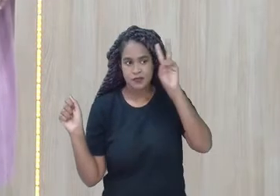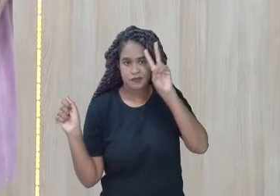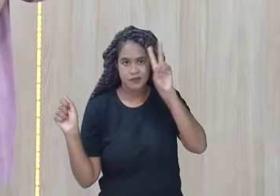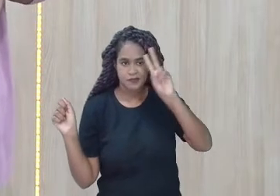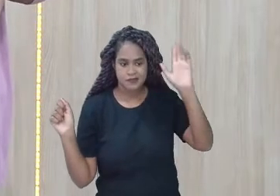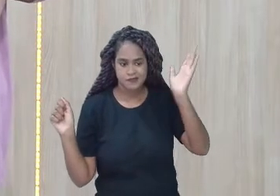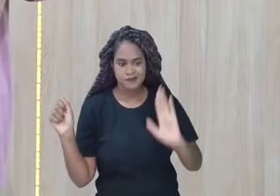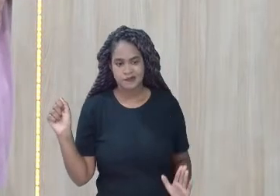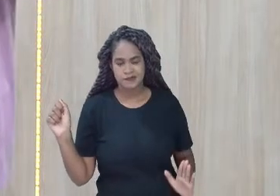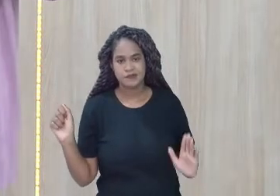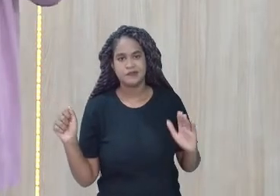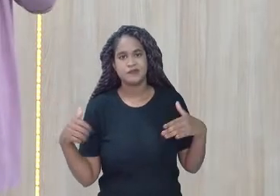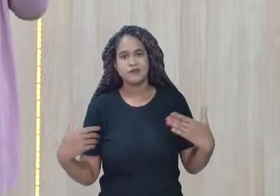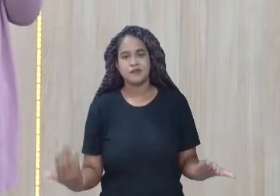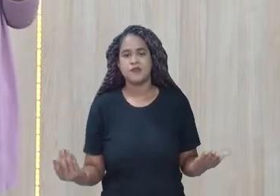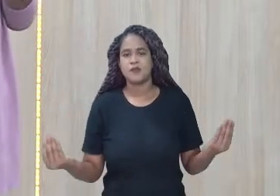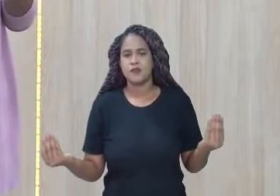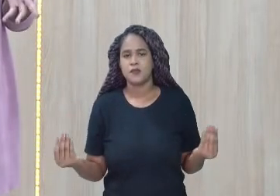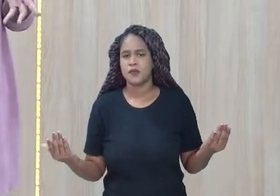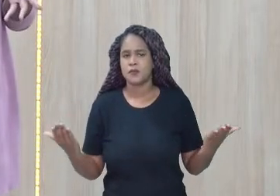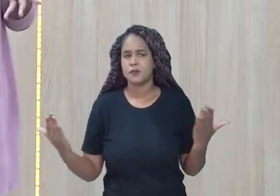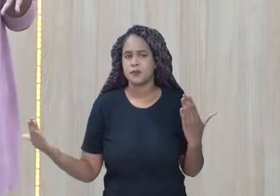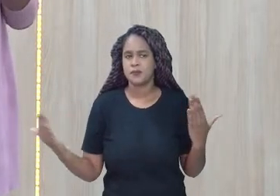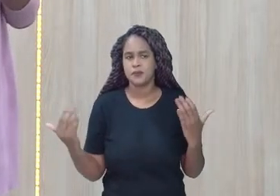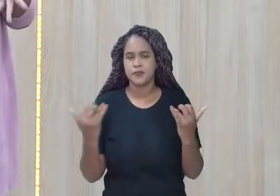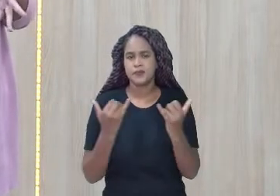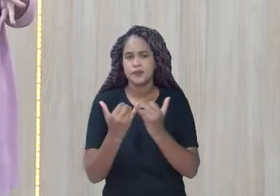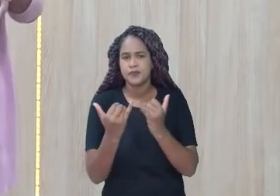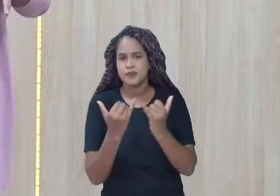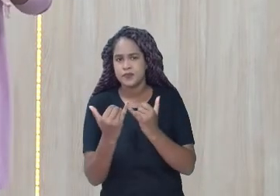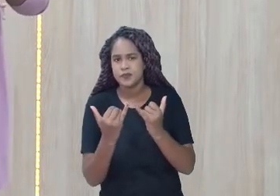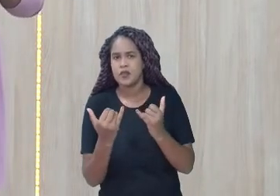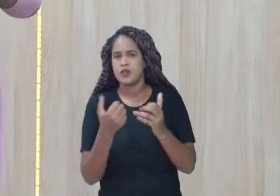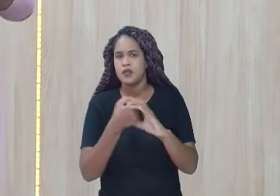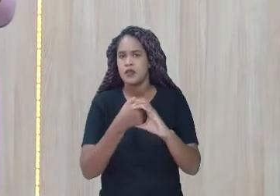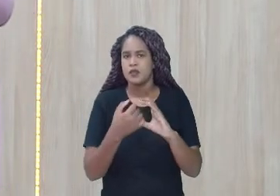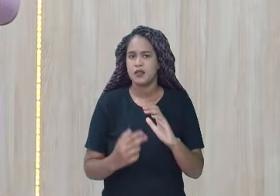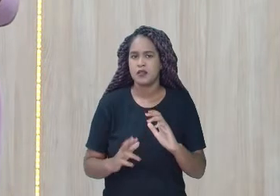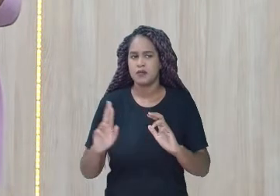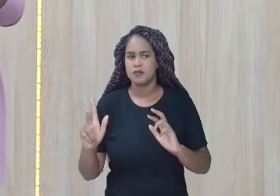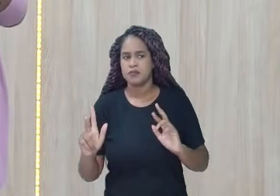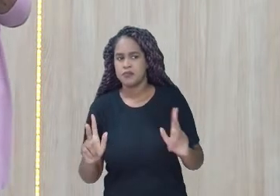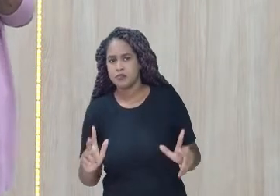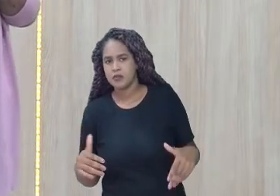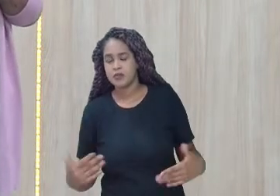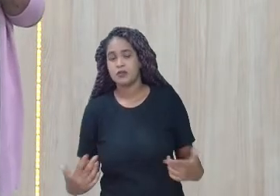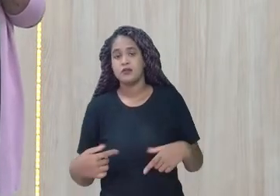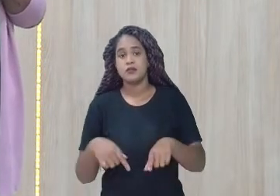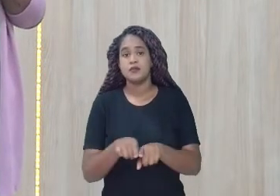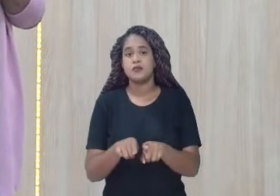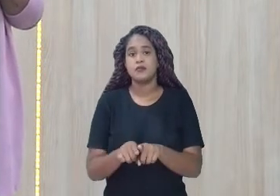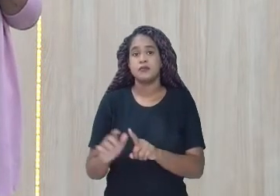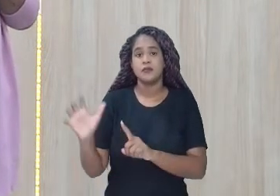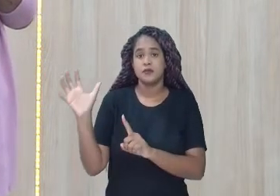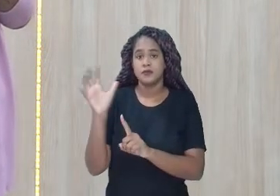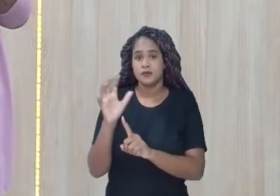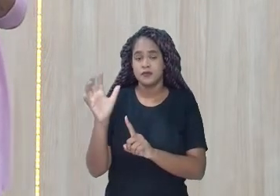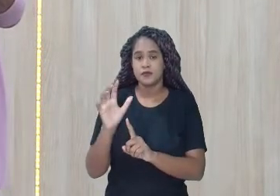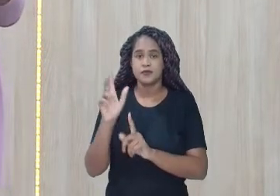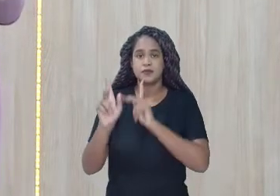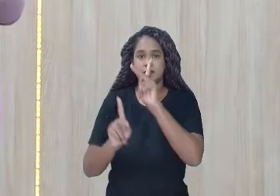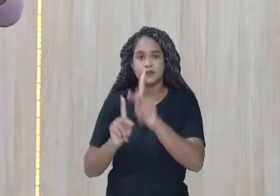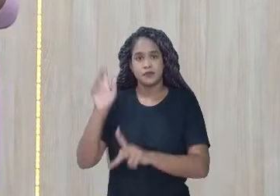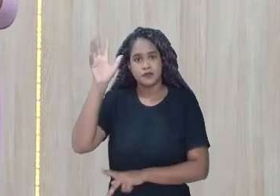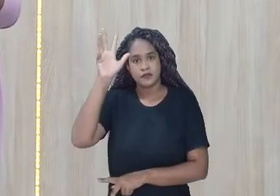em que elas se assemelham, em que elas se diferenciam. A gente também já viu a influência da cultura do povo